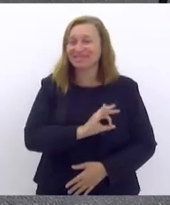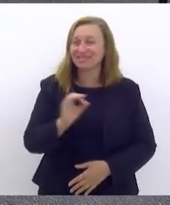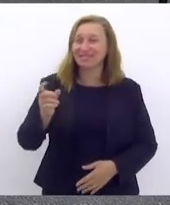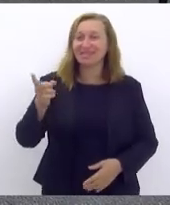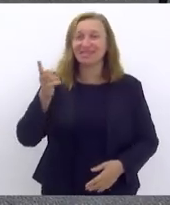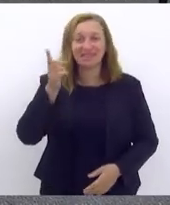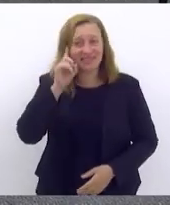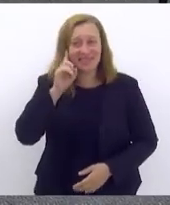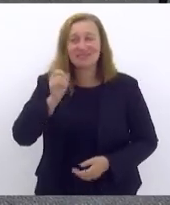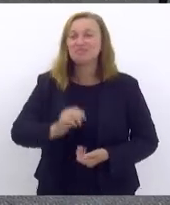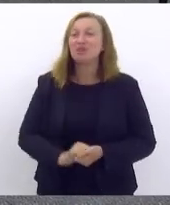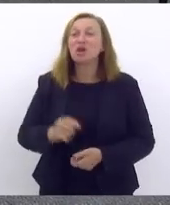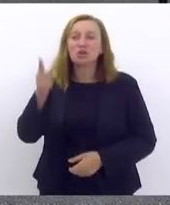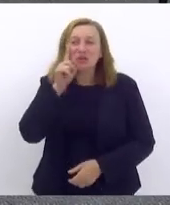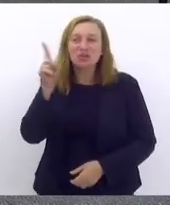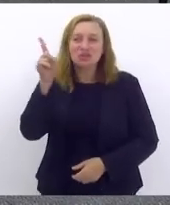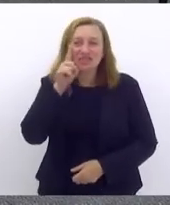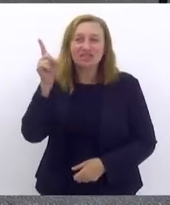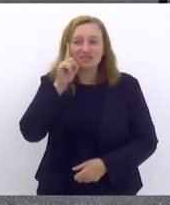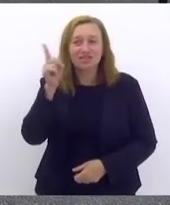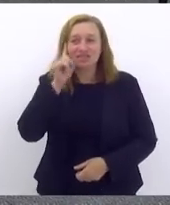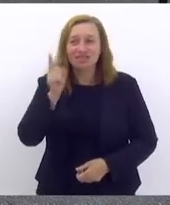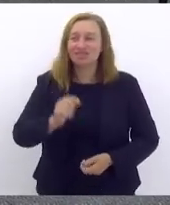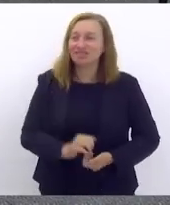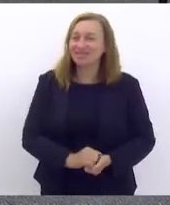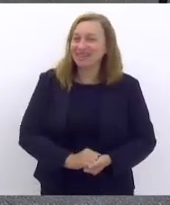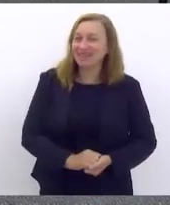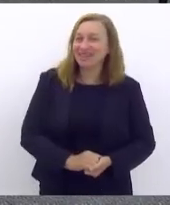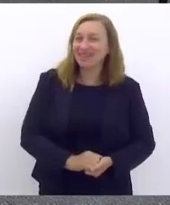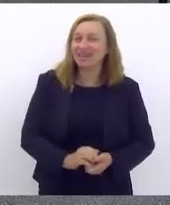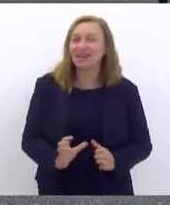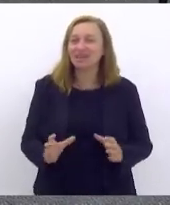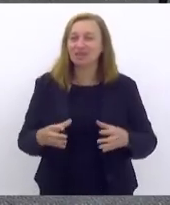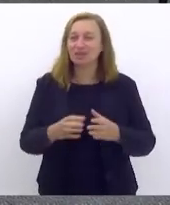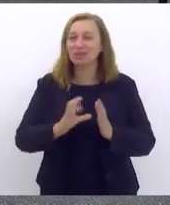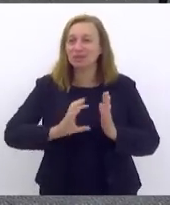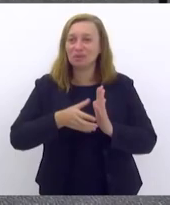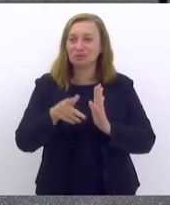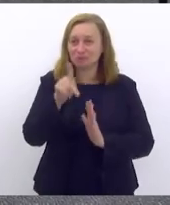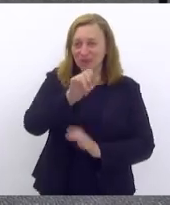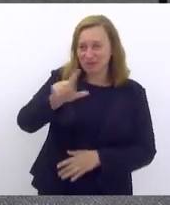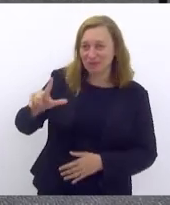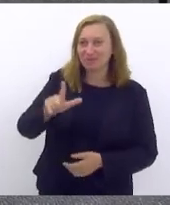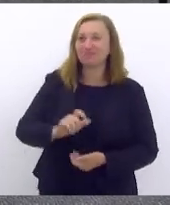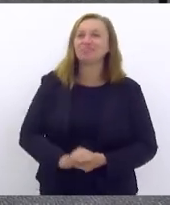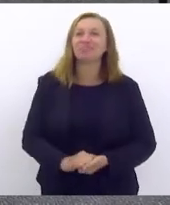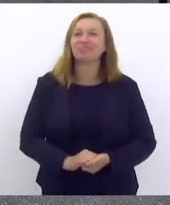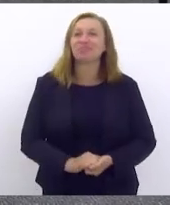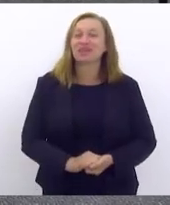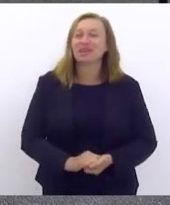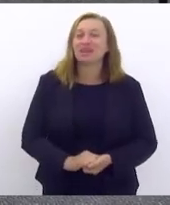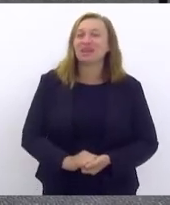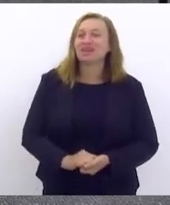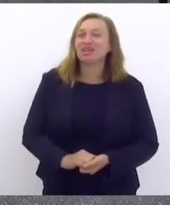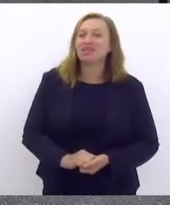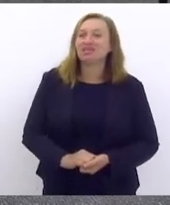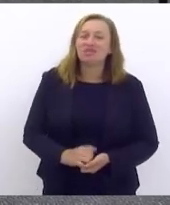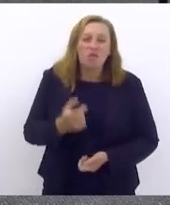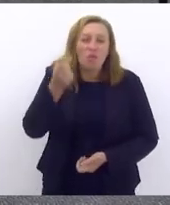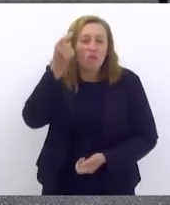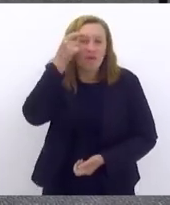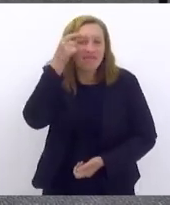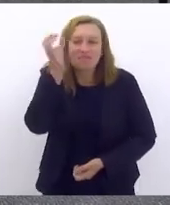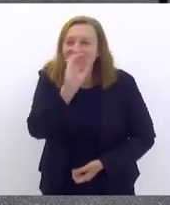crucificar a polícia, porra, todo dia. Essa turma do pessoal, meu irmão, não tem coerência em nada do que